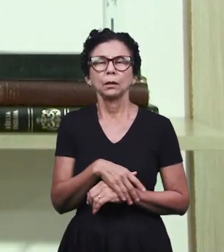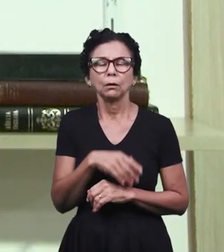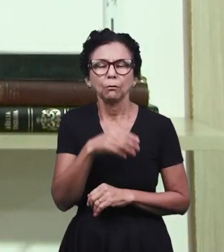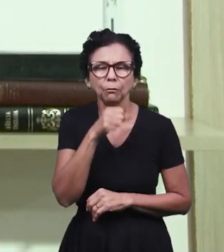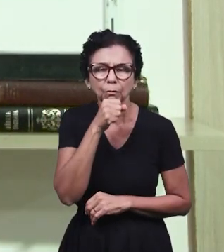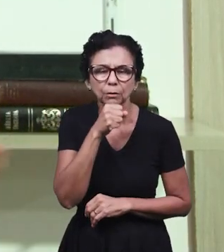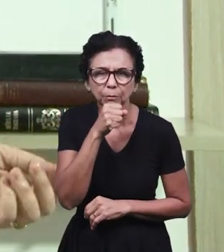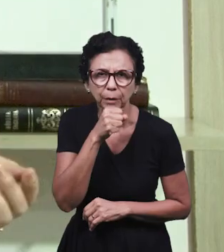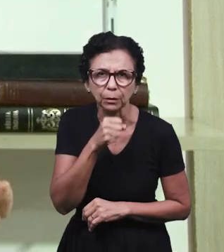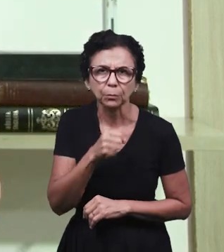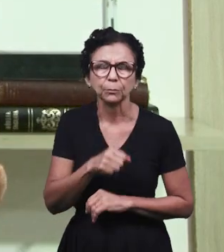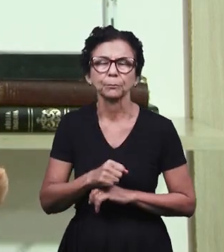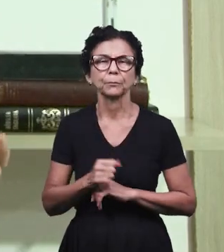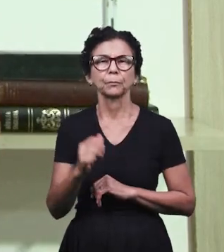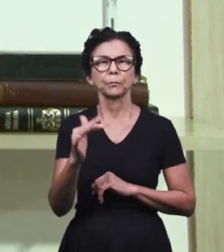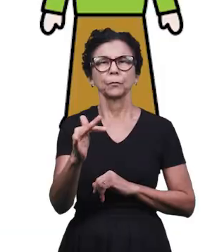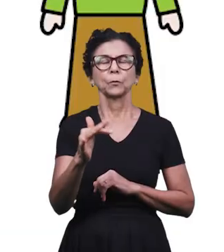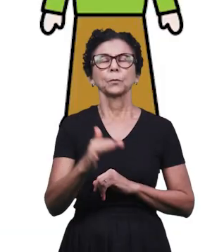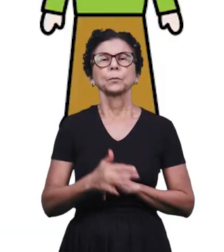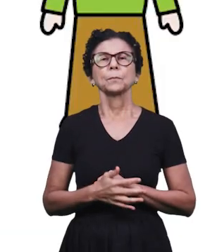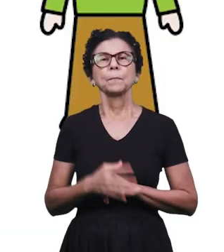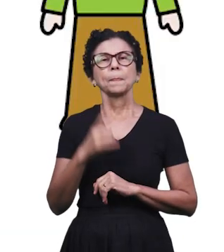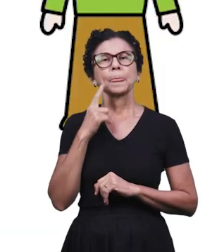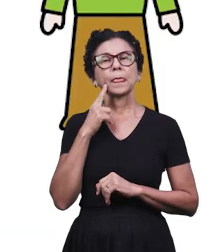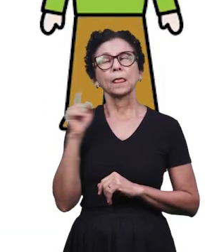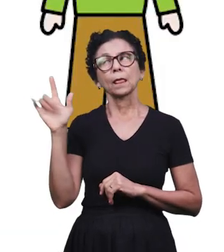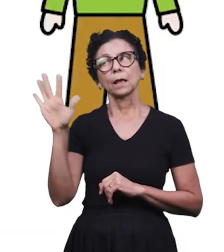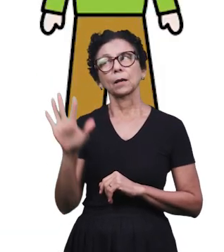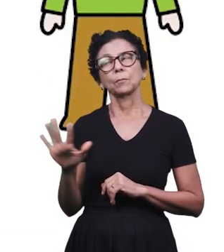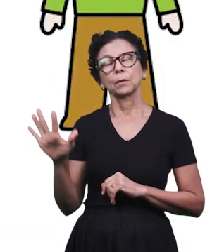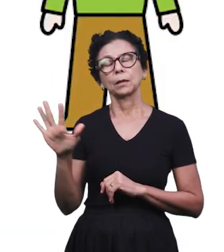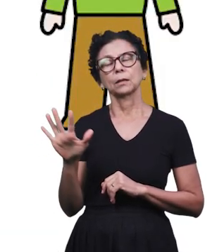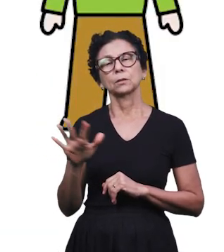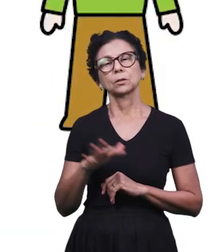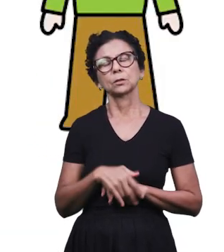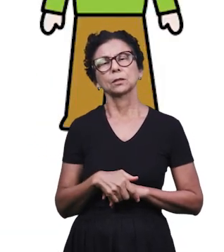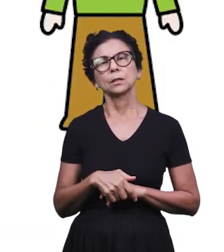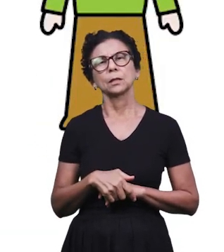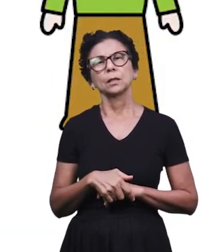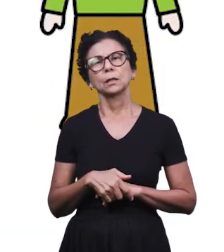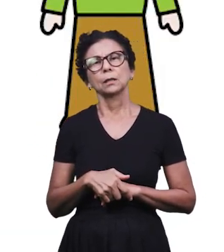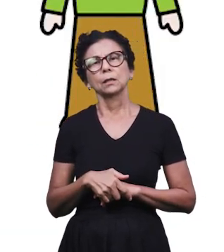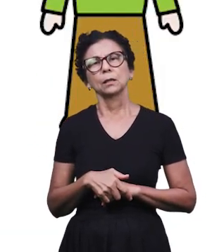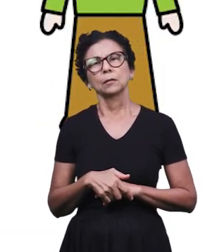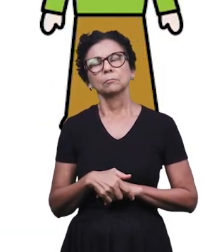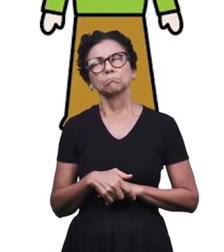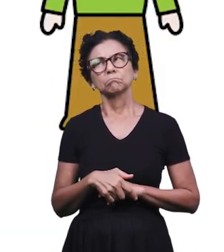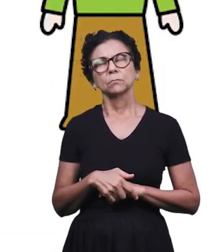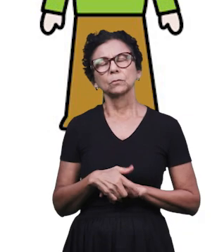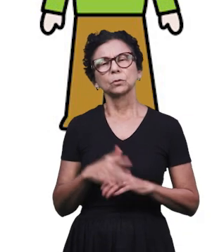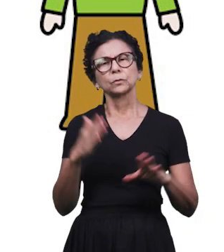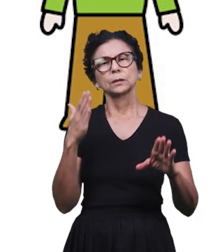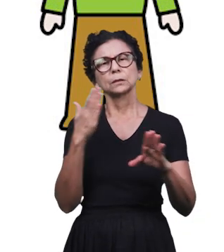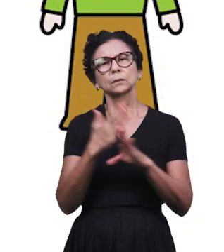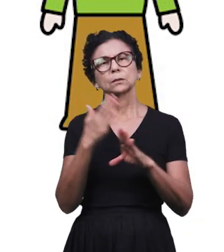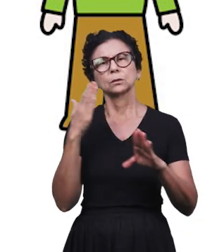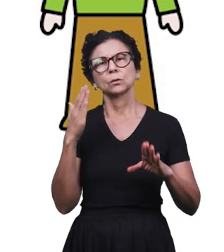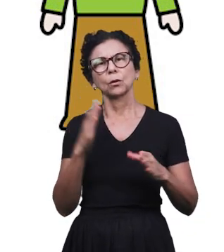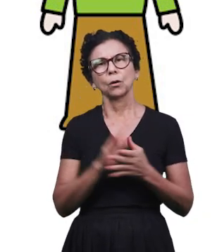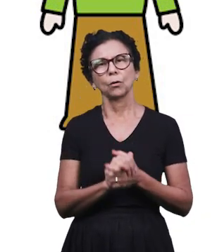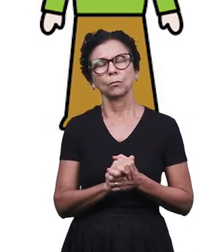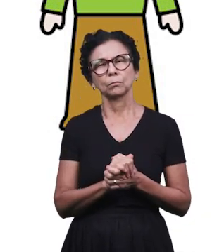vemos na imagem a seguir, a hipótese diagnóstica, ela começa ali no primeiro